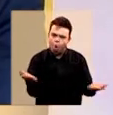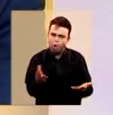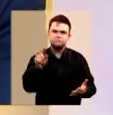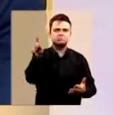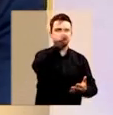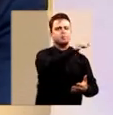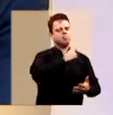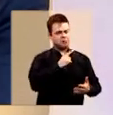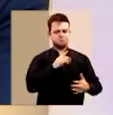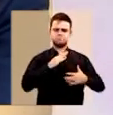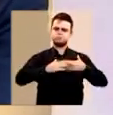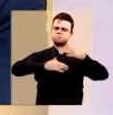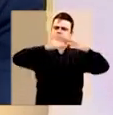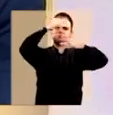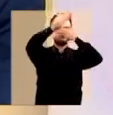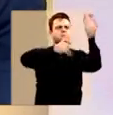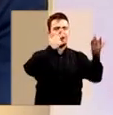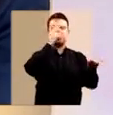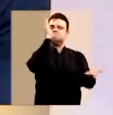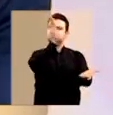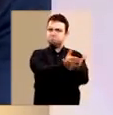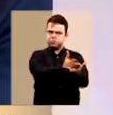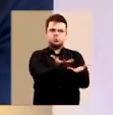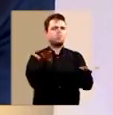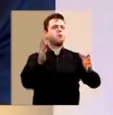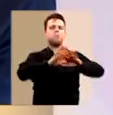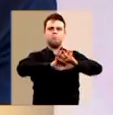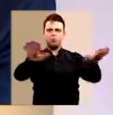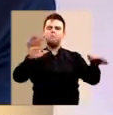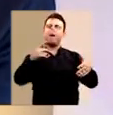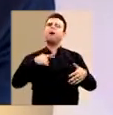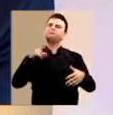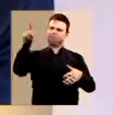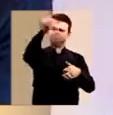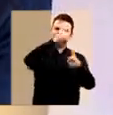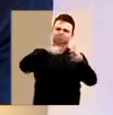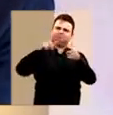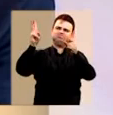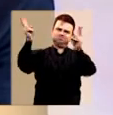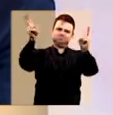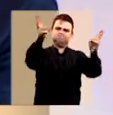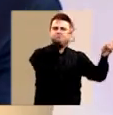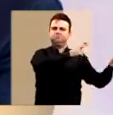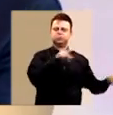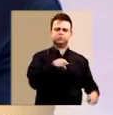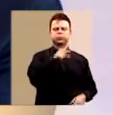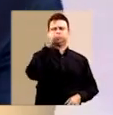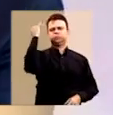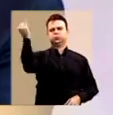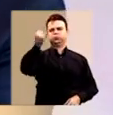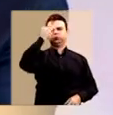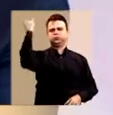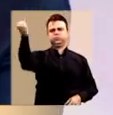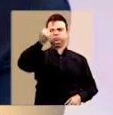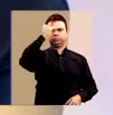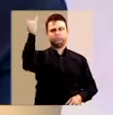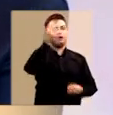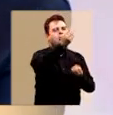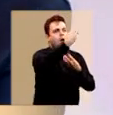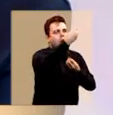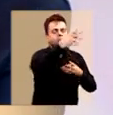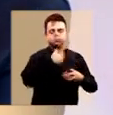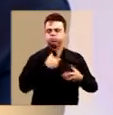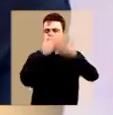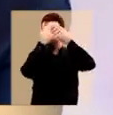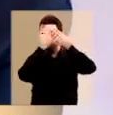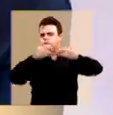Hoje nós vivemos um momento em que essa segregação não existe, mas mesmo assim ela continua. Isto é importantíssimo porque é uma reviravolta no